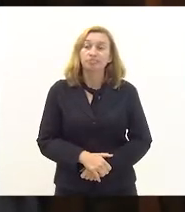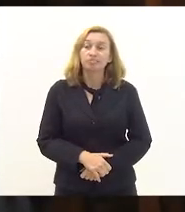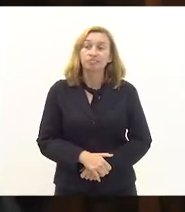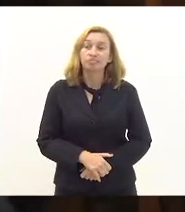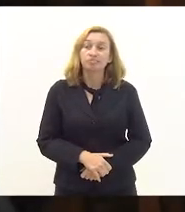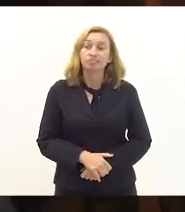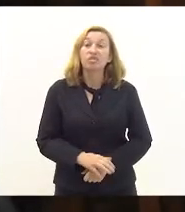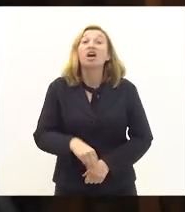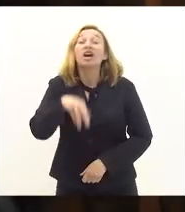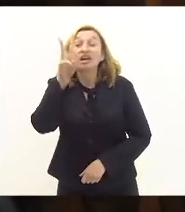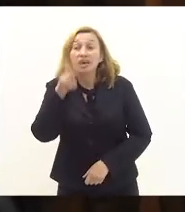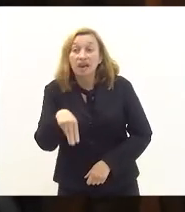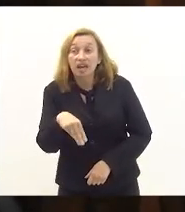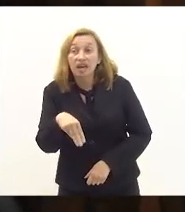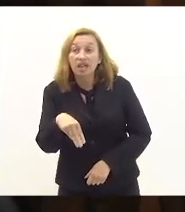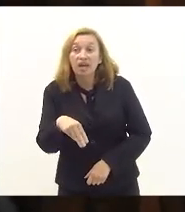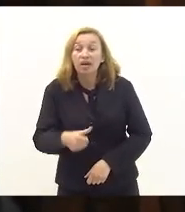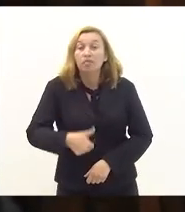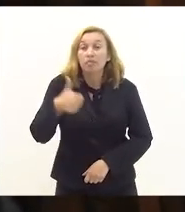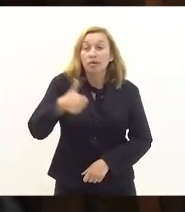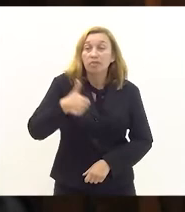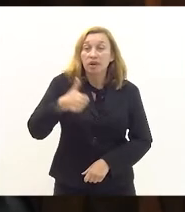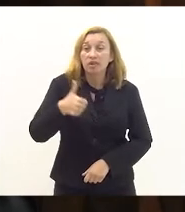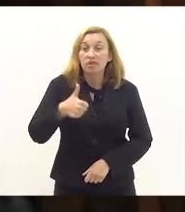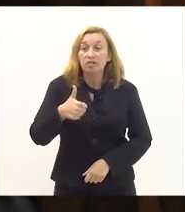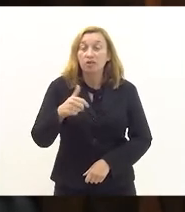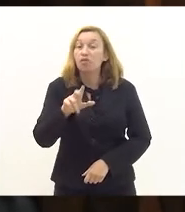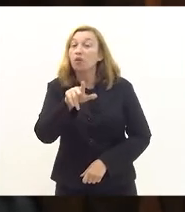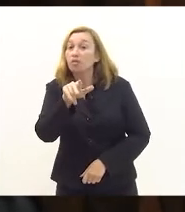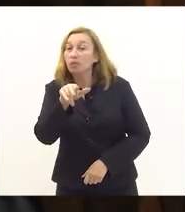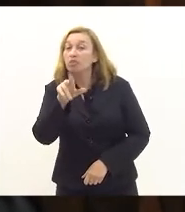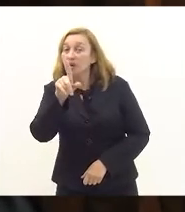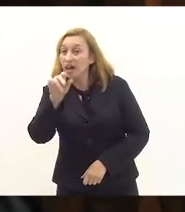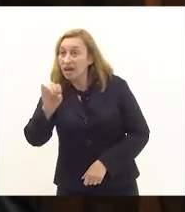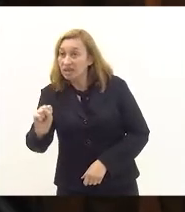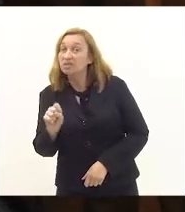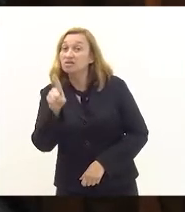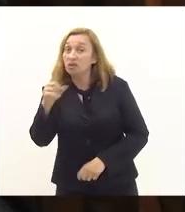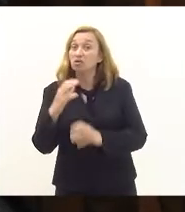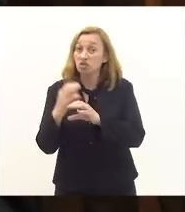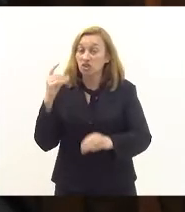Inclusive, quem dirigiu a primeira vez foi o irmão do Geisel, era engenheiro